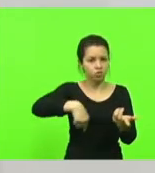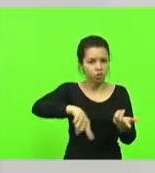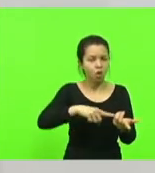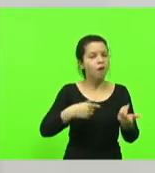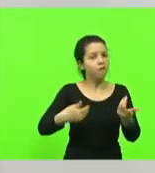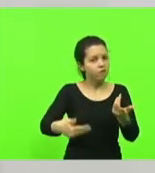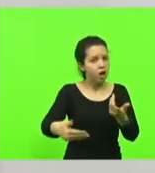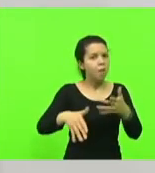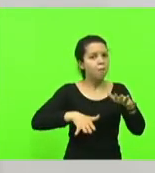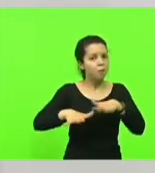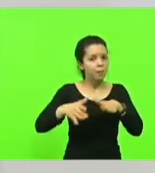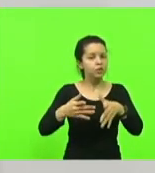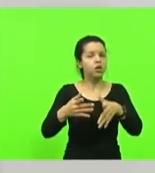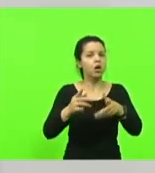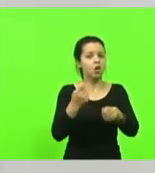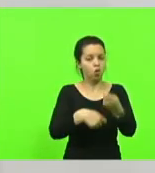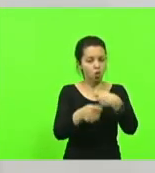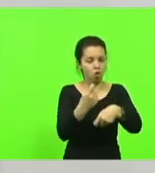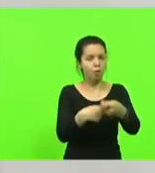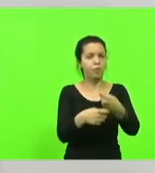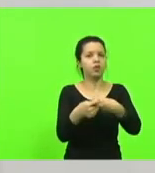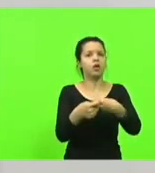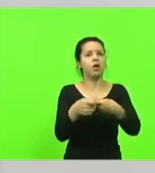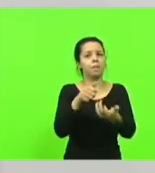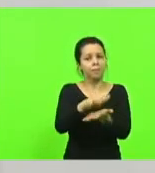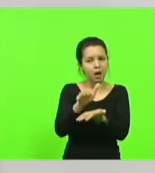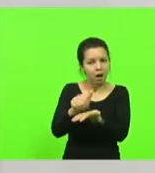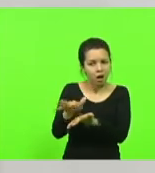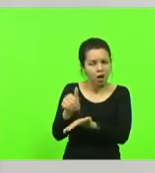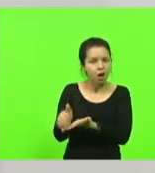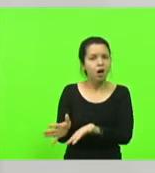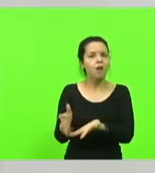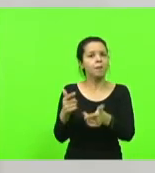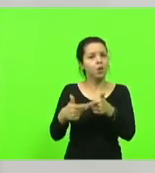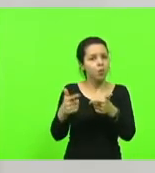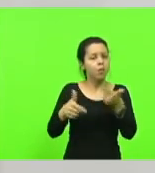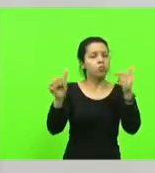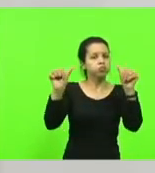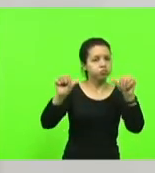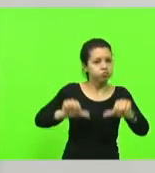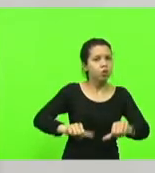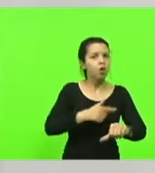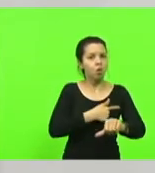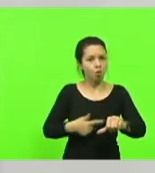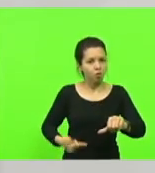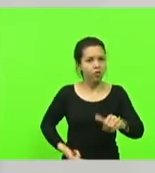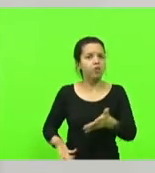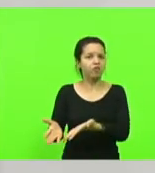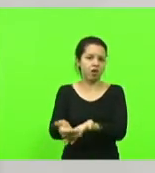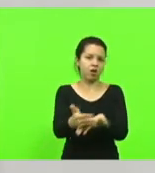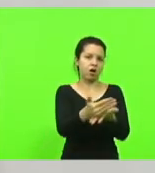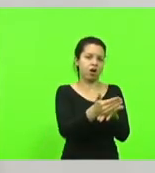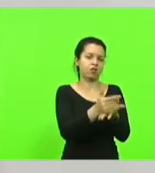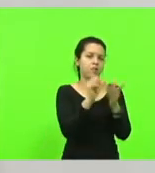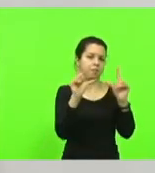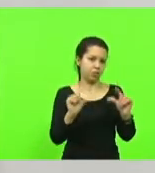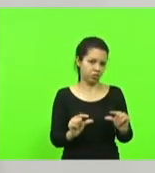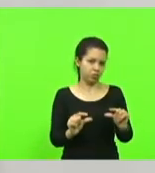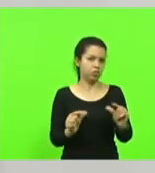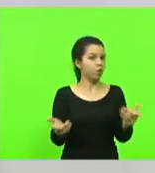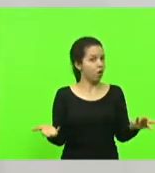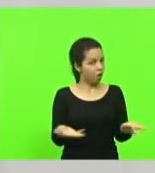movimento inverso da economia, com mais desemprego, com mais crise econômica, e daí sim o governo vai arrecadar menos. Então, agora é